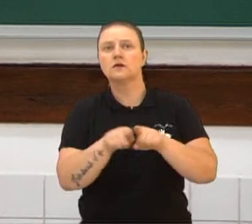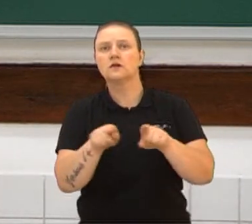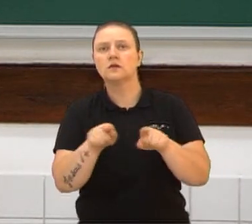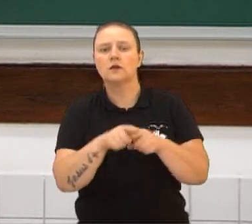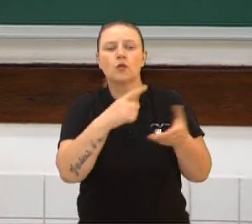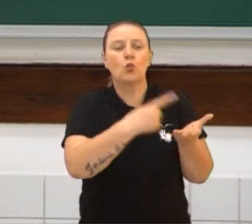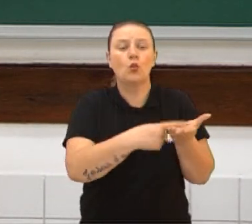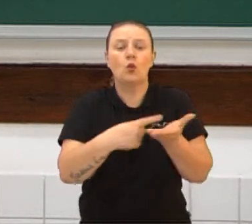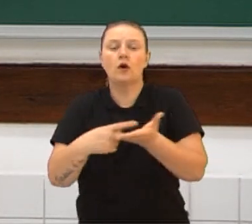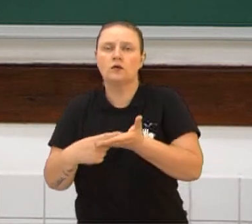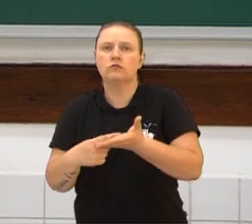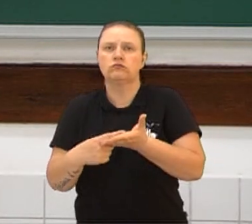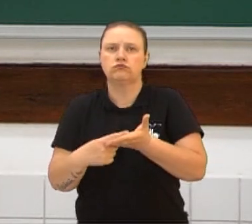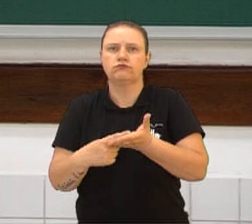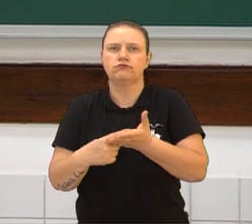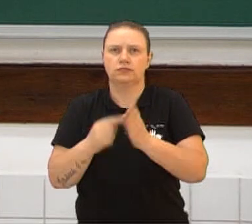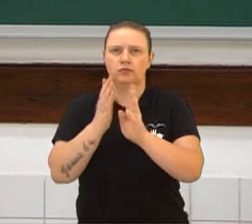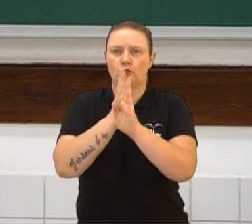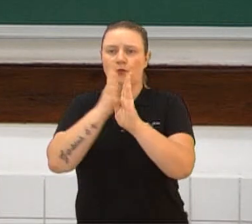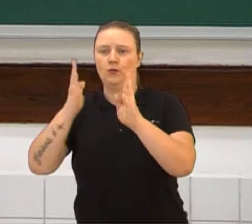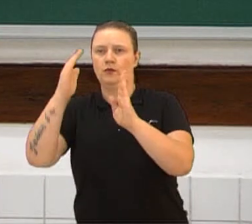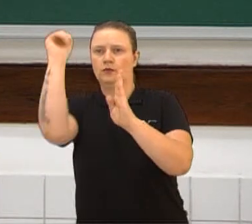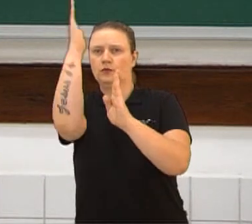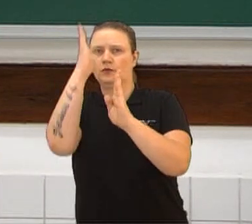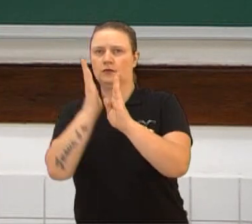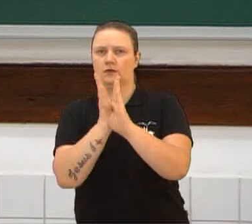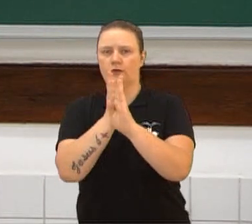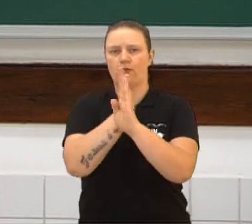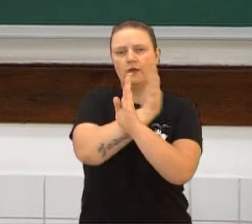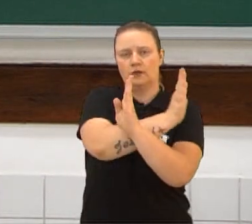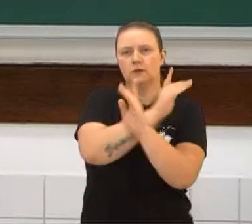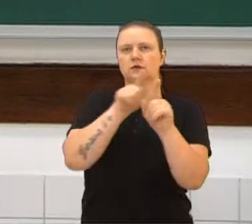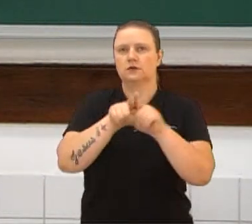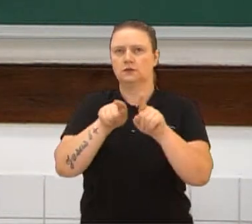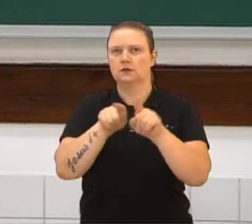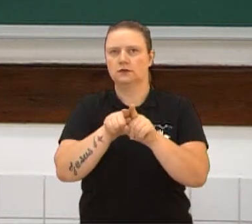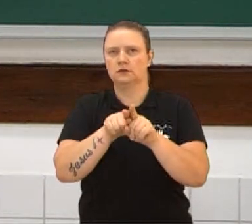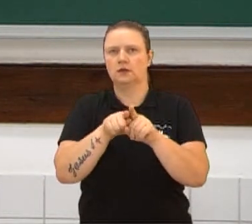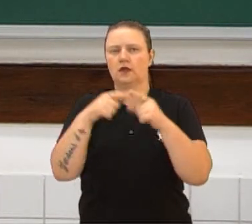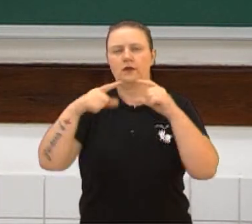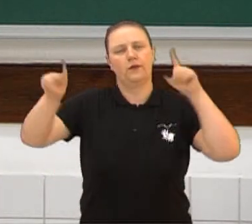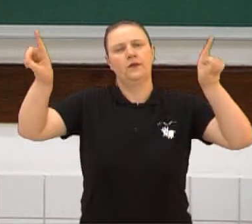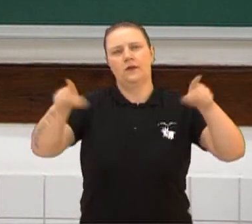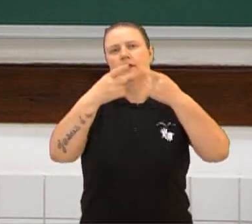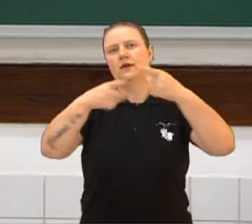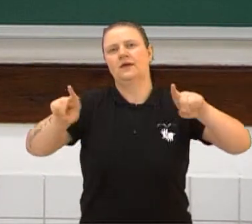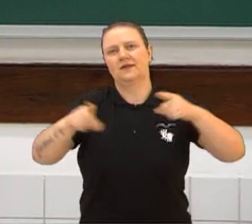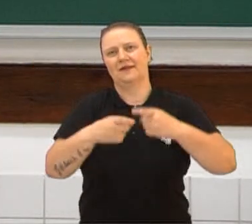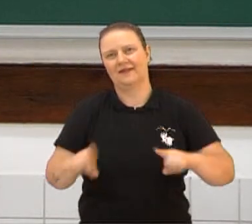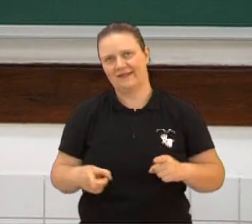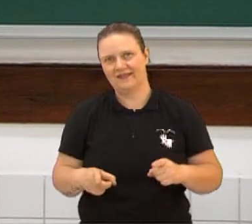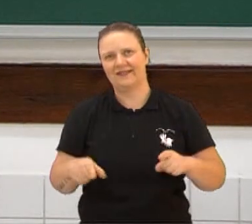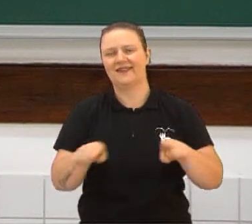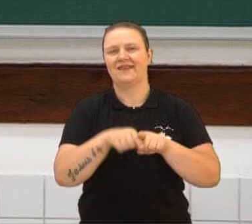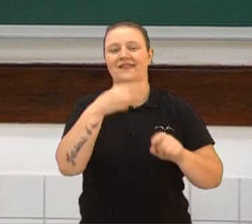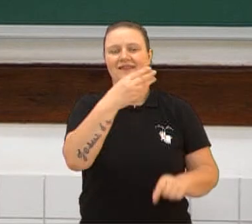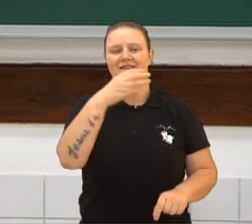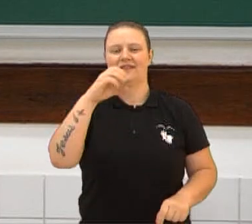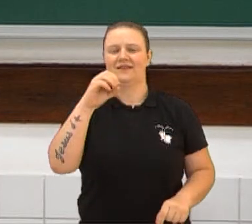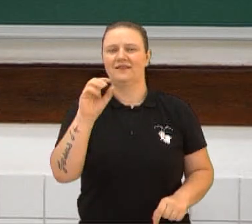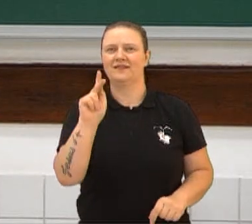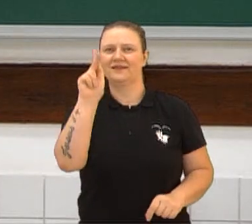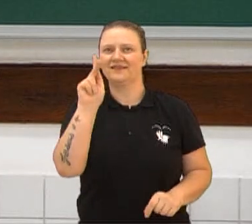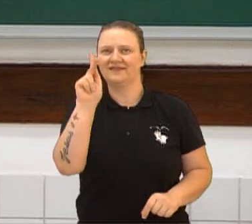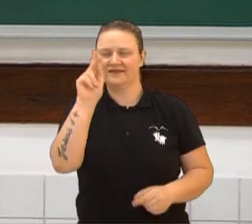o Tratado de Tordesillas e a cultura latina, com a canção 300 quilos de Los